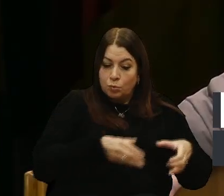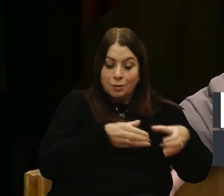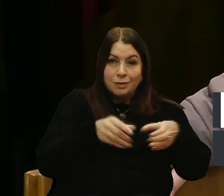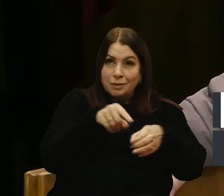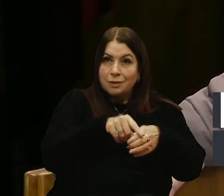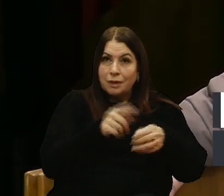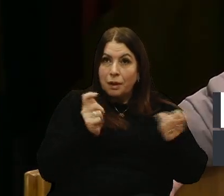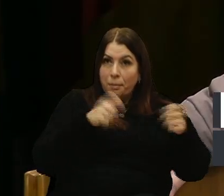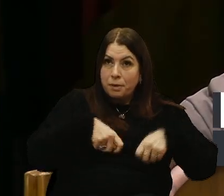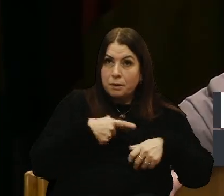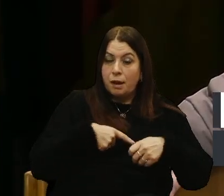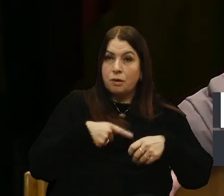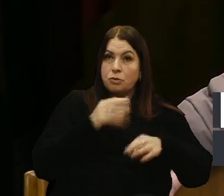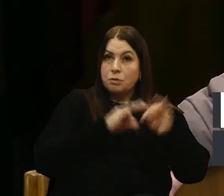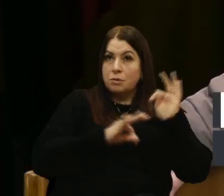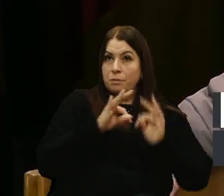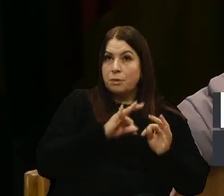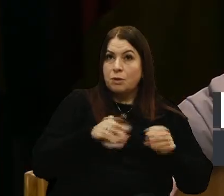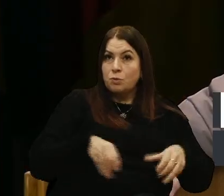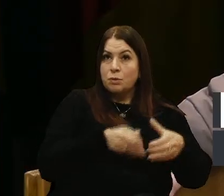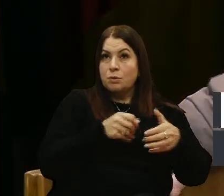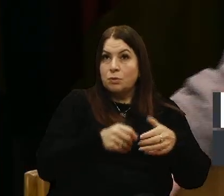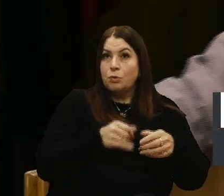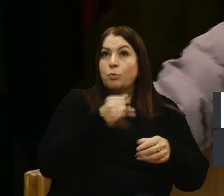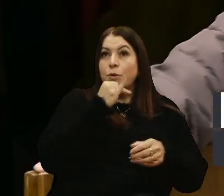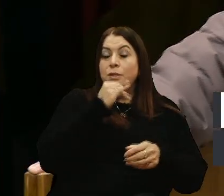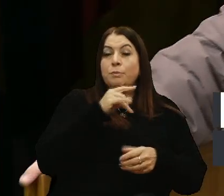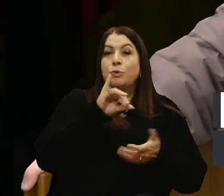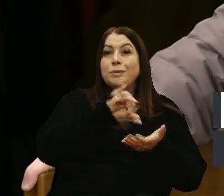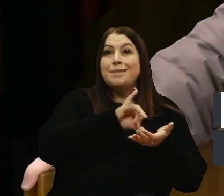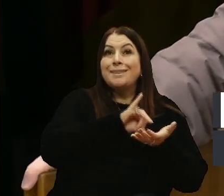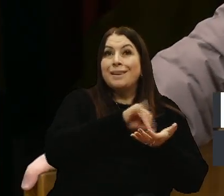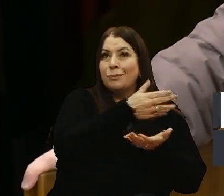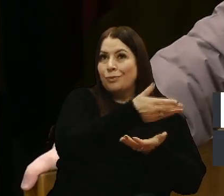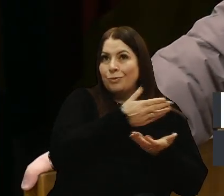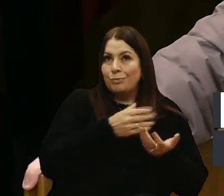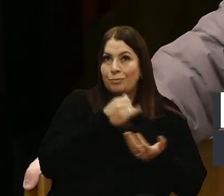nossa capacidade de tratamento do esgoto do centro, por exemplo.